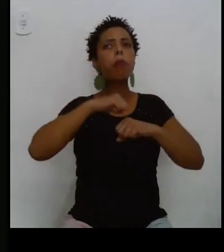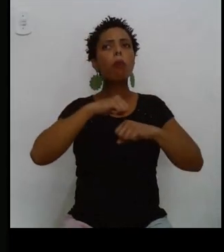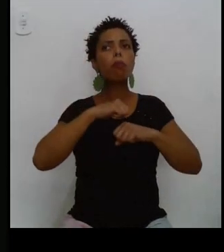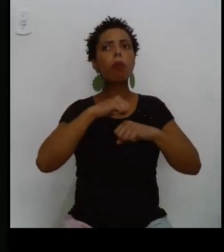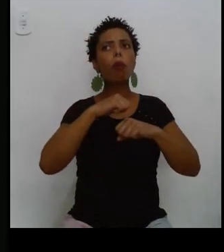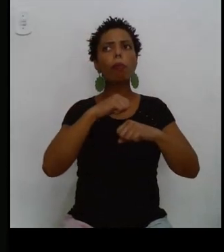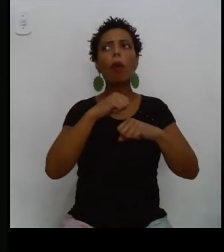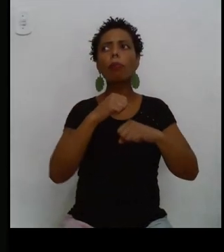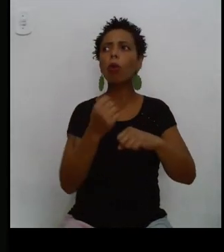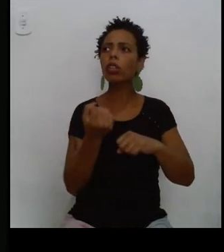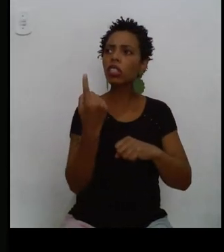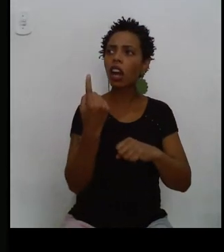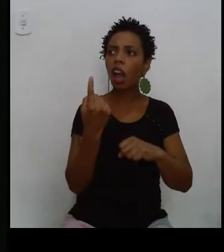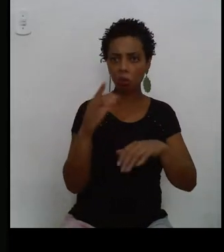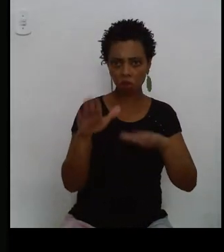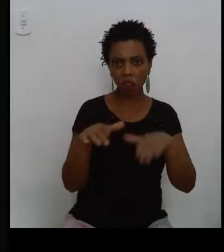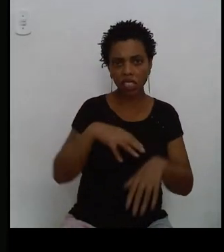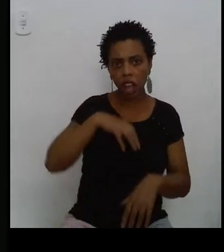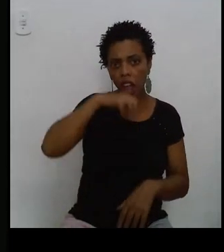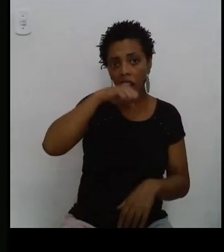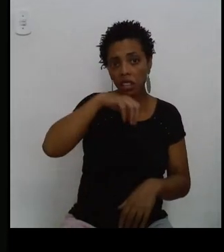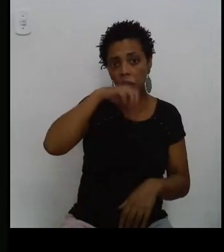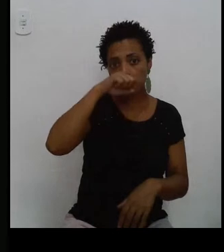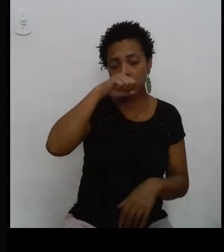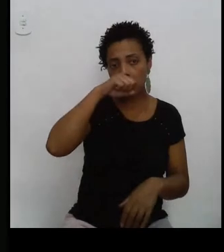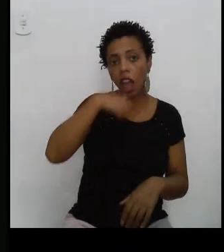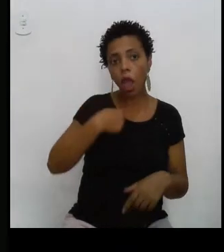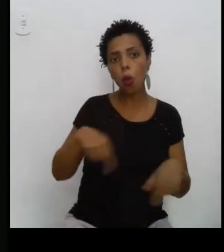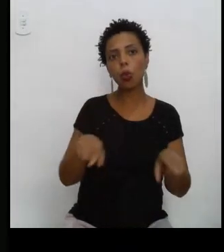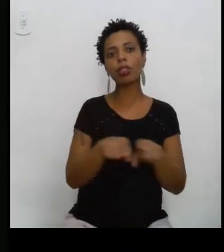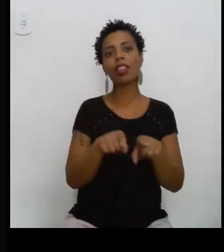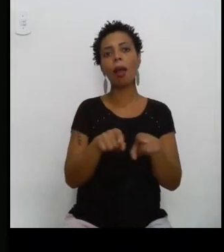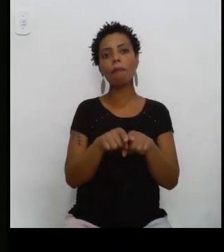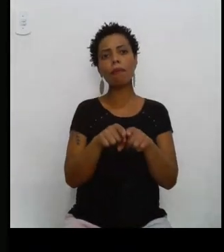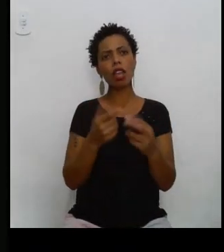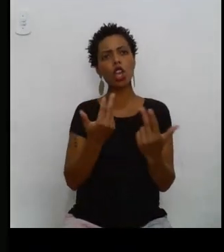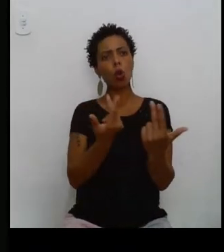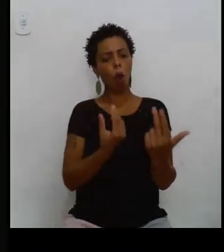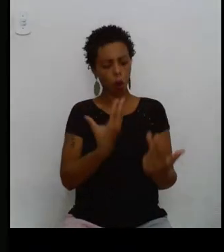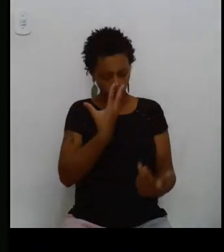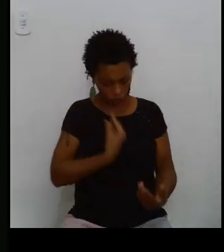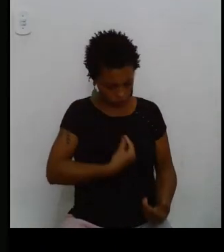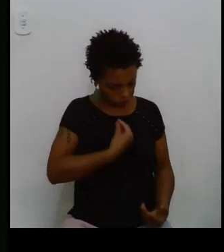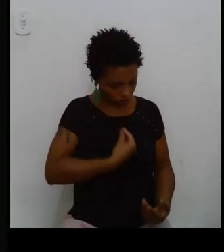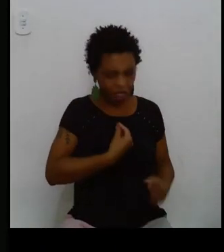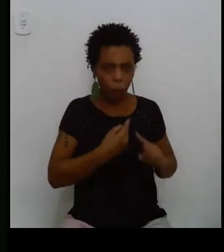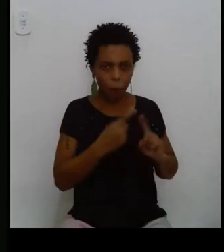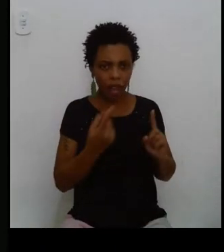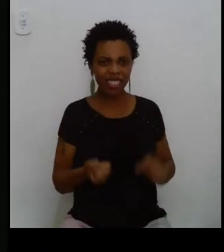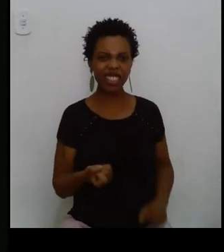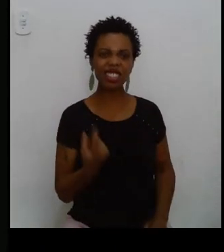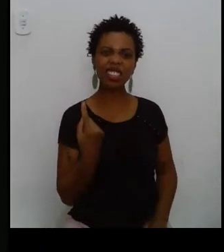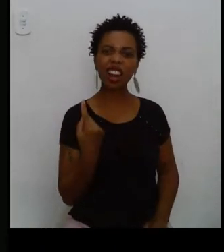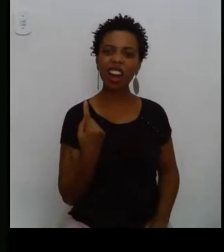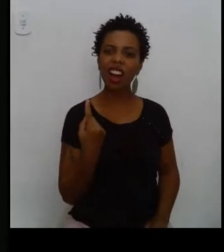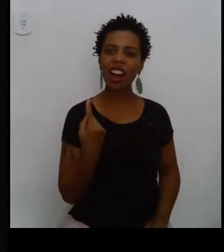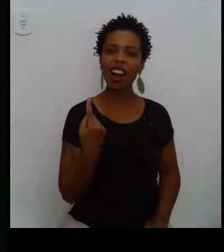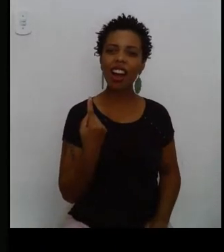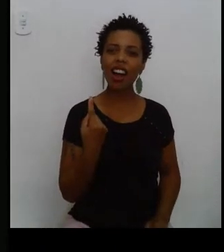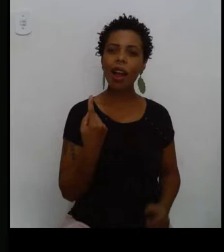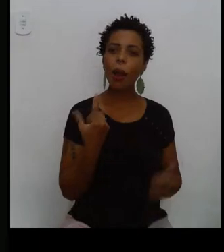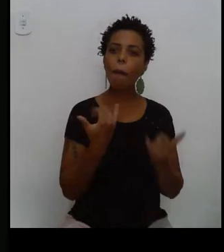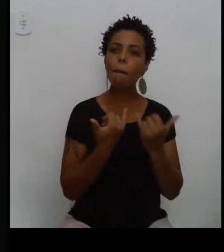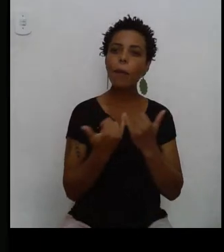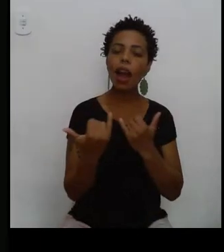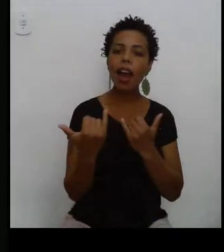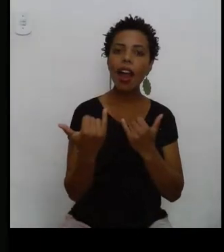inspiração e eu também sou uma daquelas presenças estranhas O que significa que de alguma forma eu também